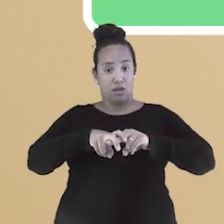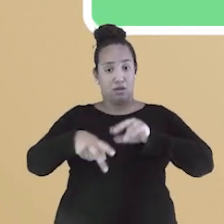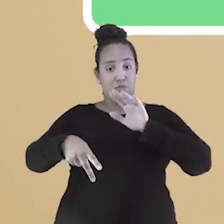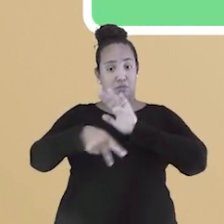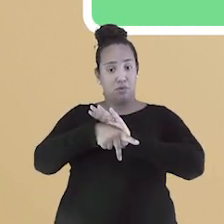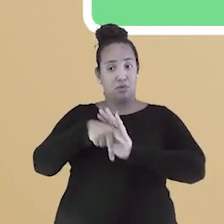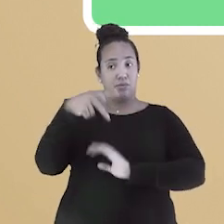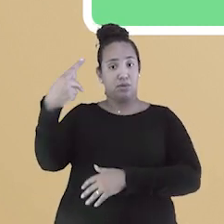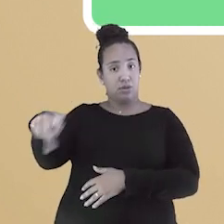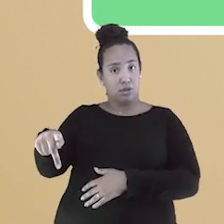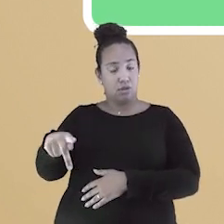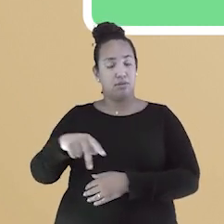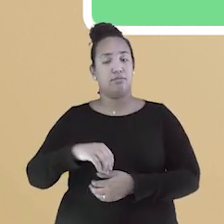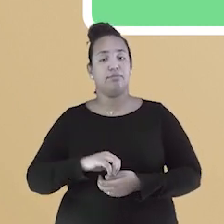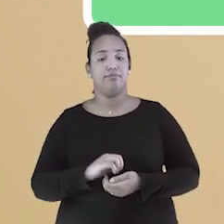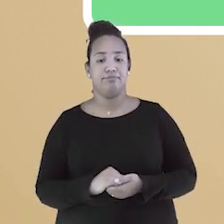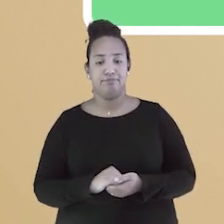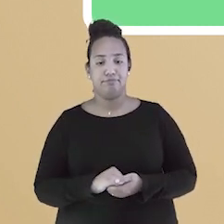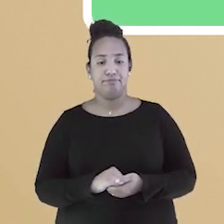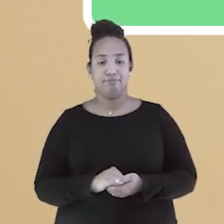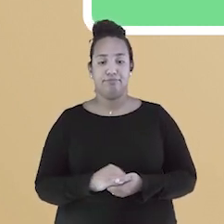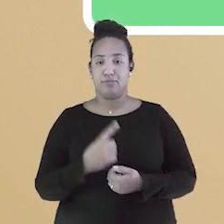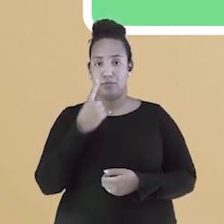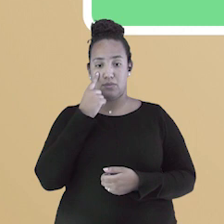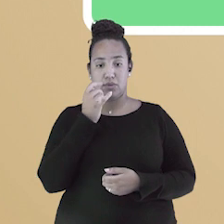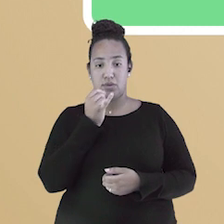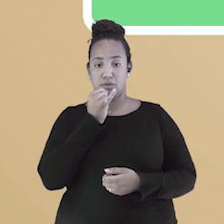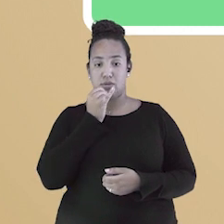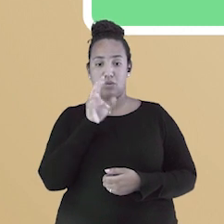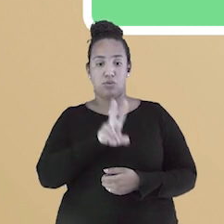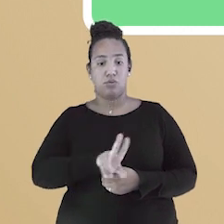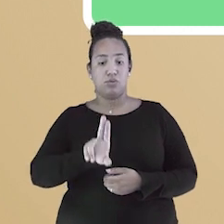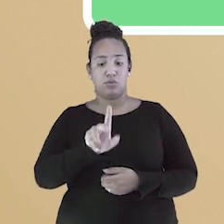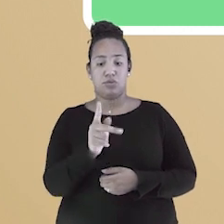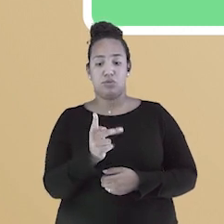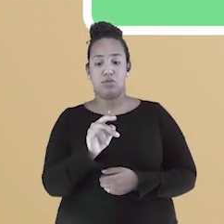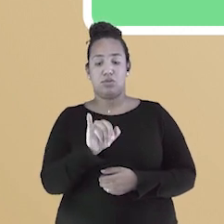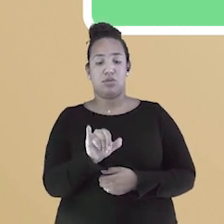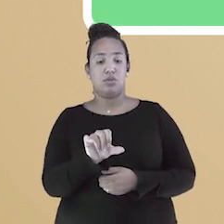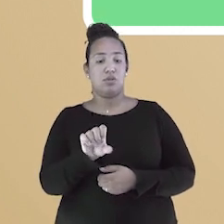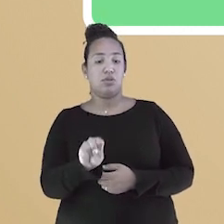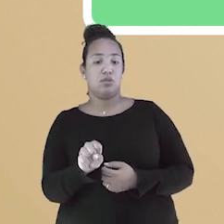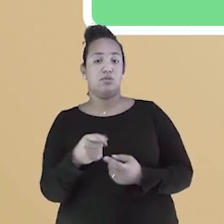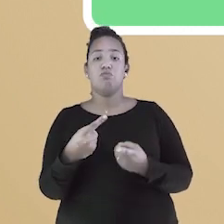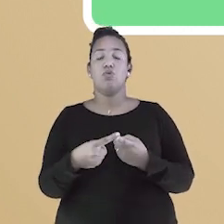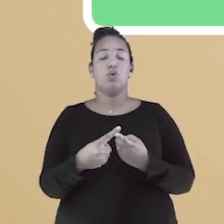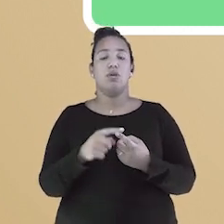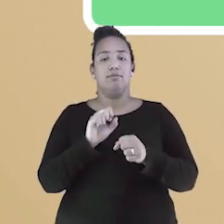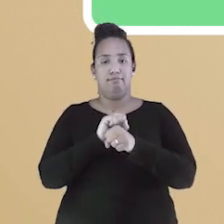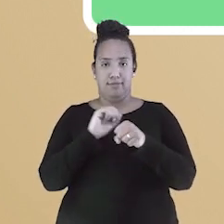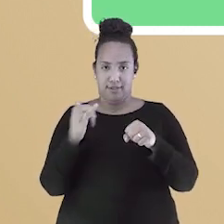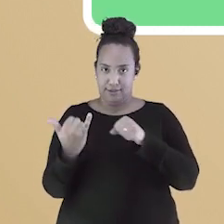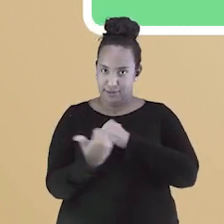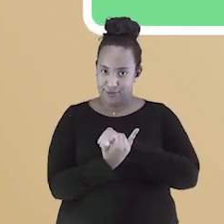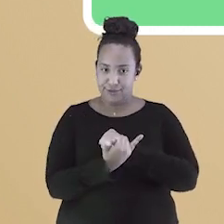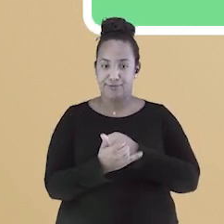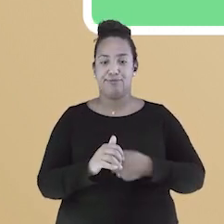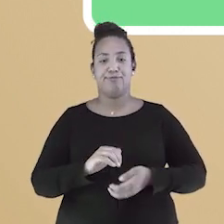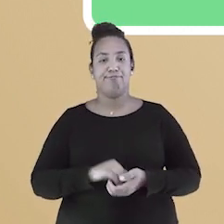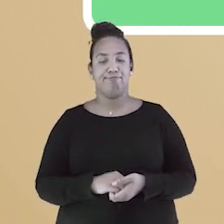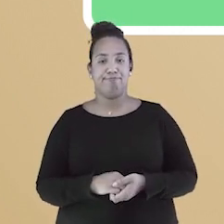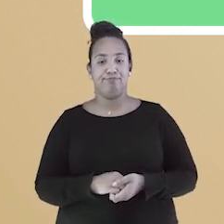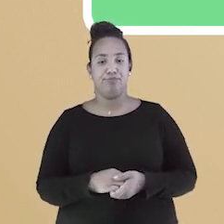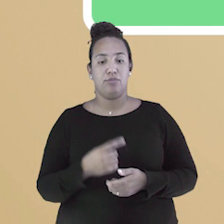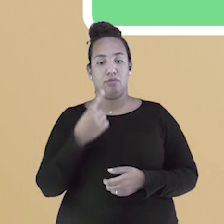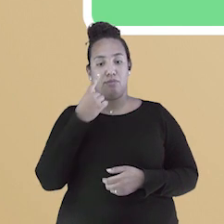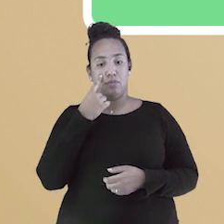cadeira dele. Neste exemplo, usamos o his, porque é um adjetivo possessivo. Percebam que às vezes falo